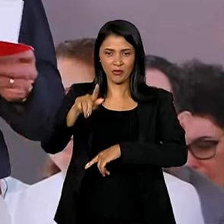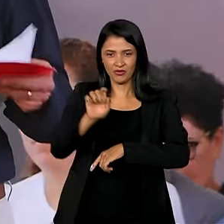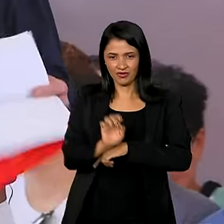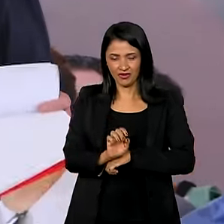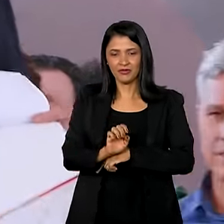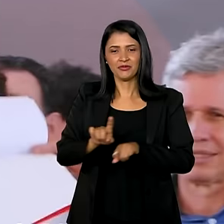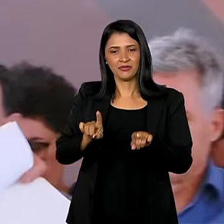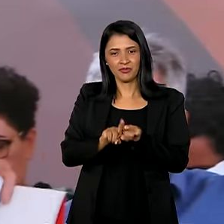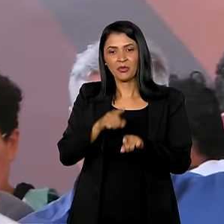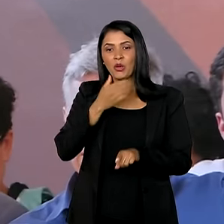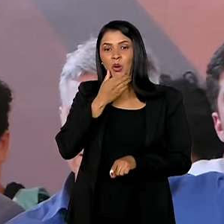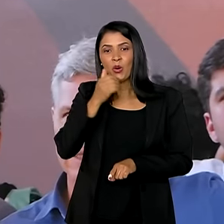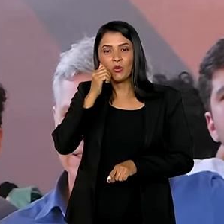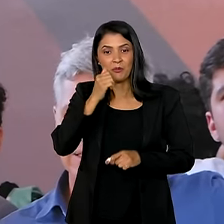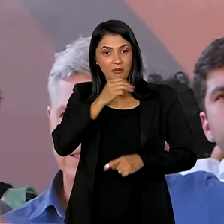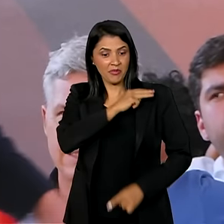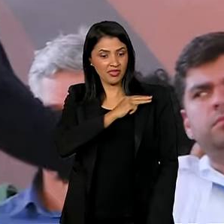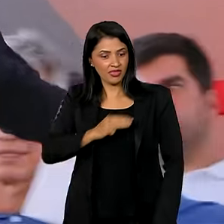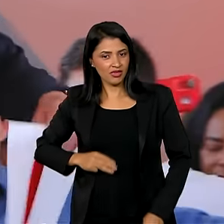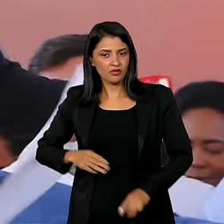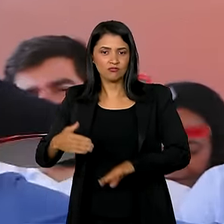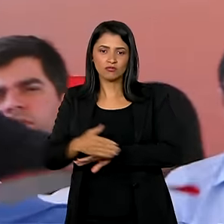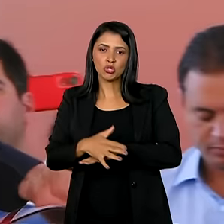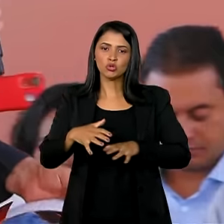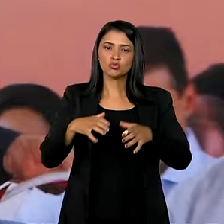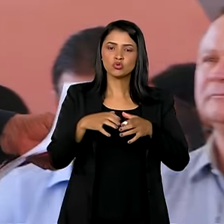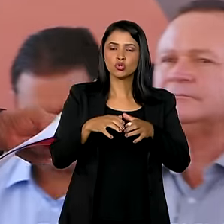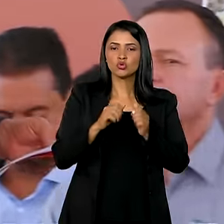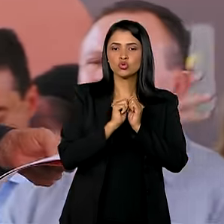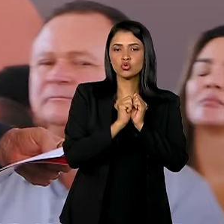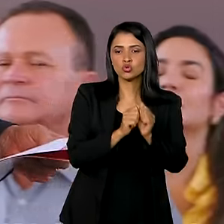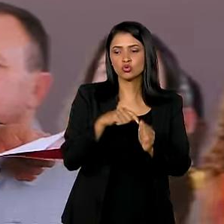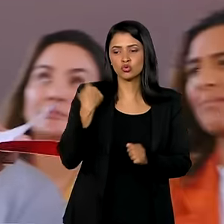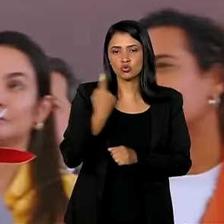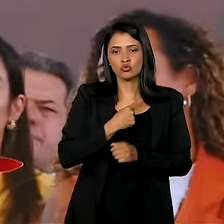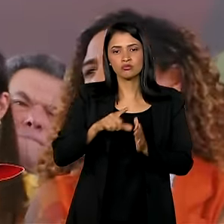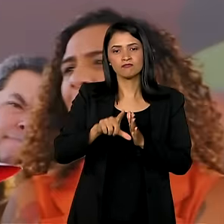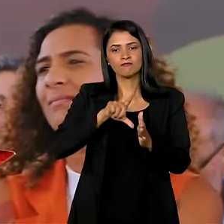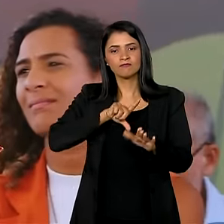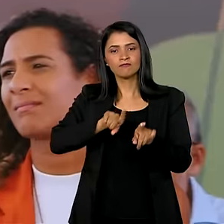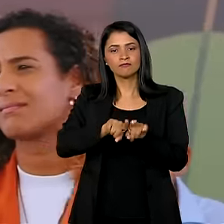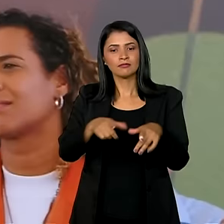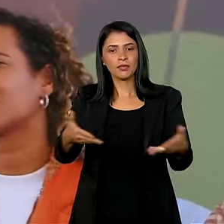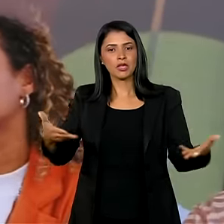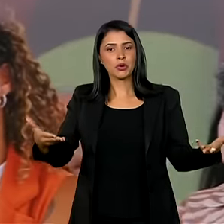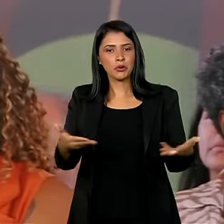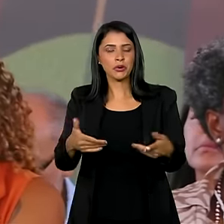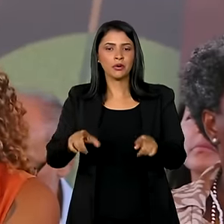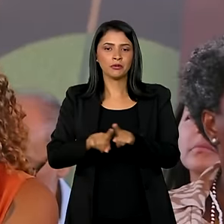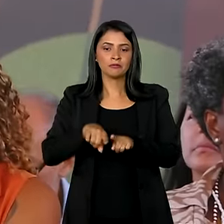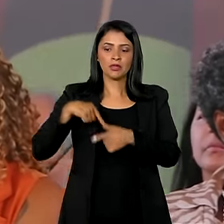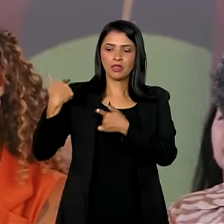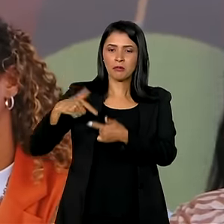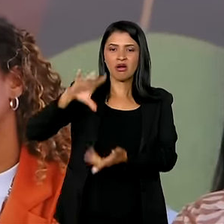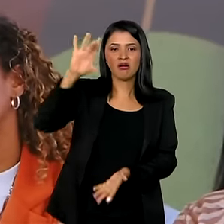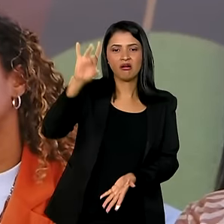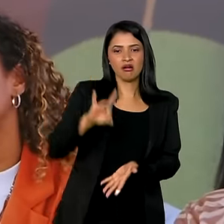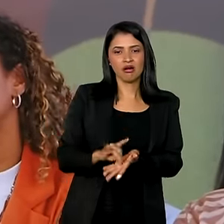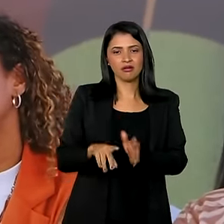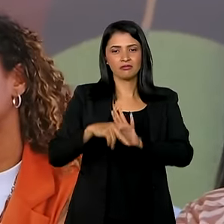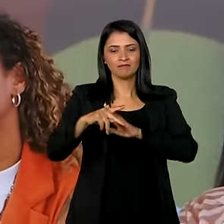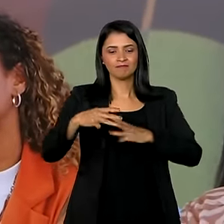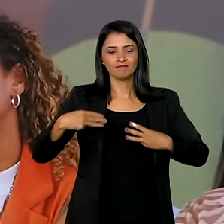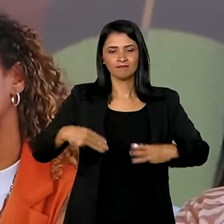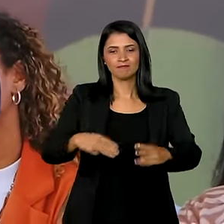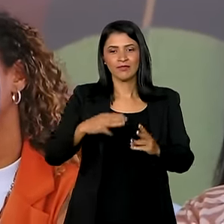ministros que participaram comigo antes e agora, e sobretudo o trabalho eficaz do Ministério